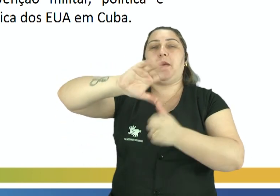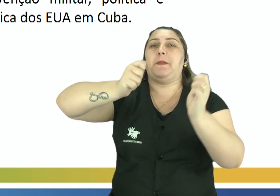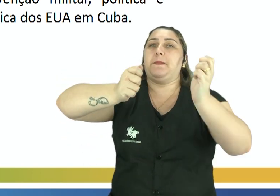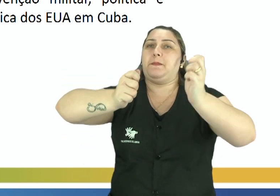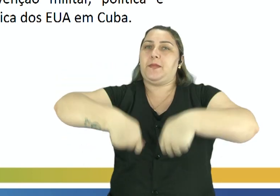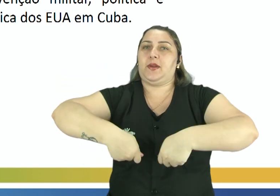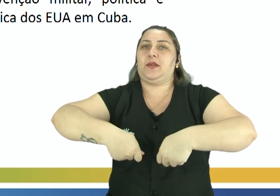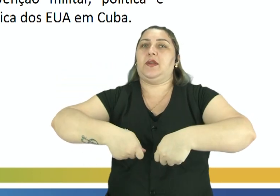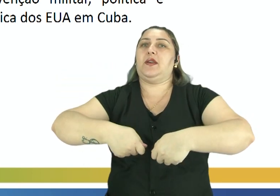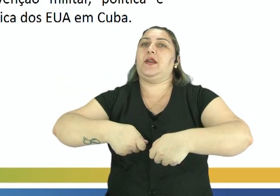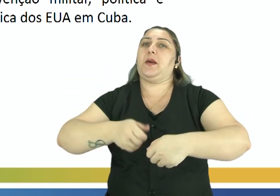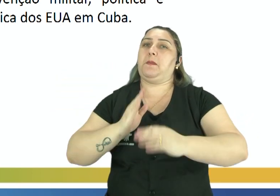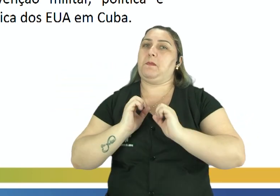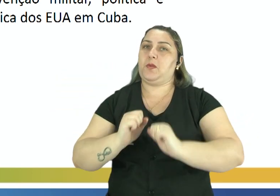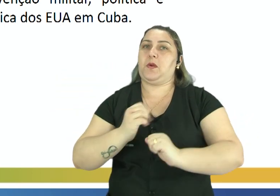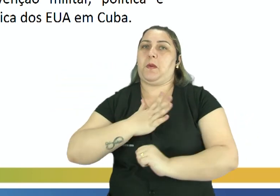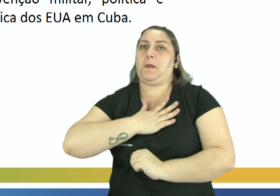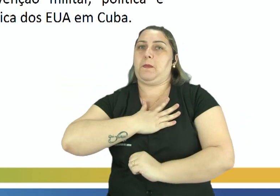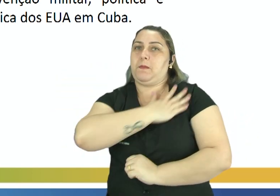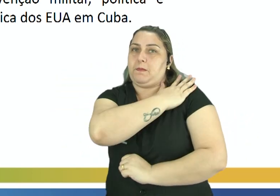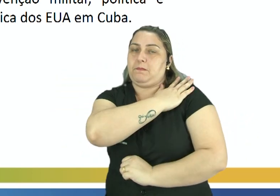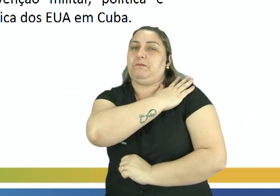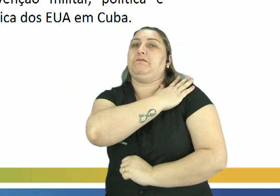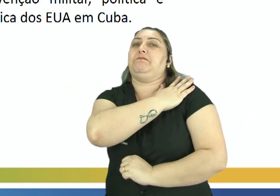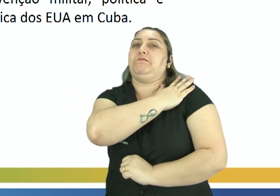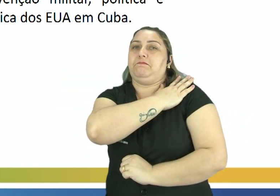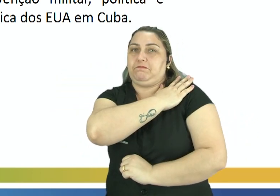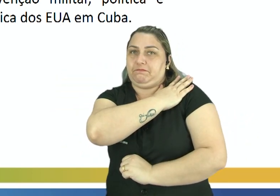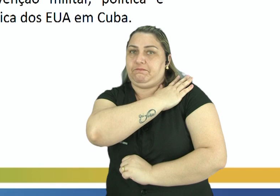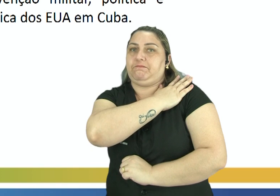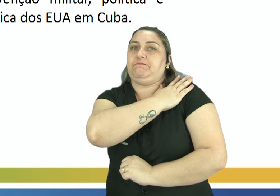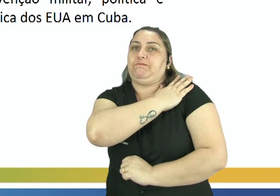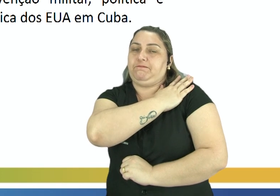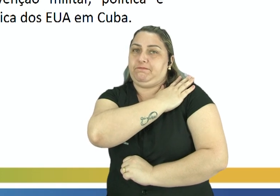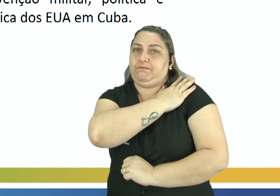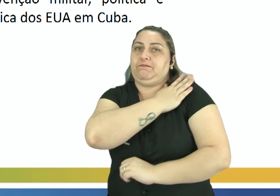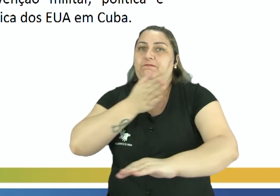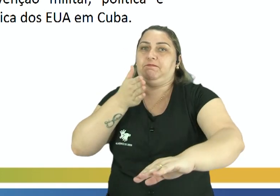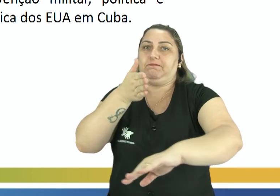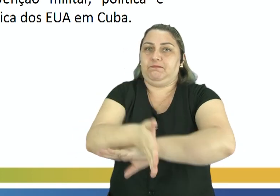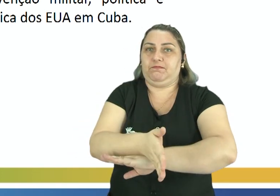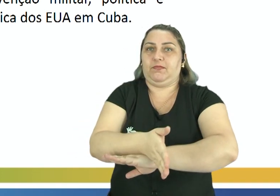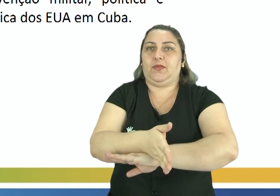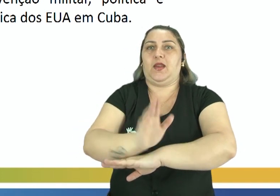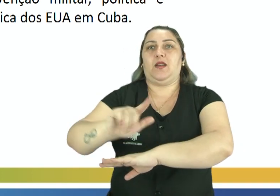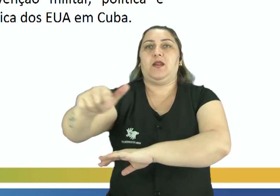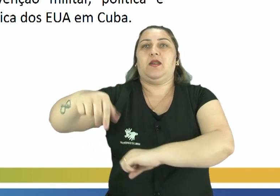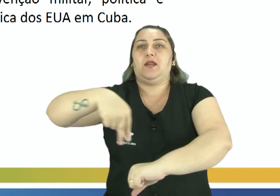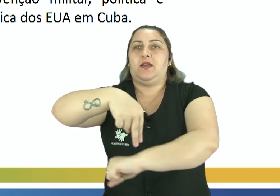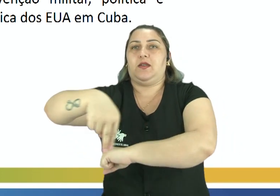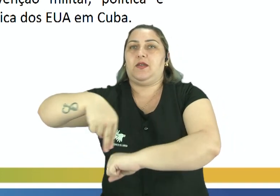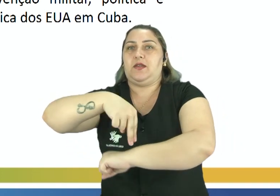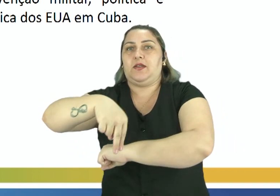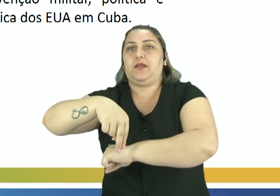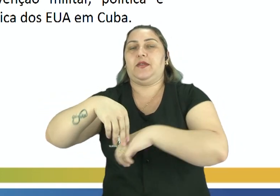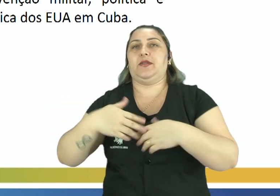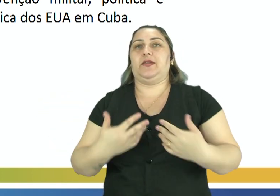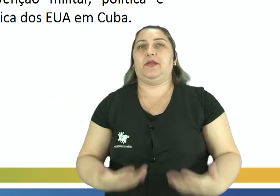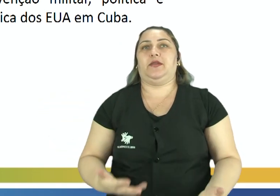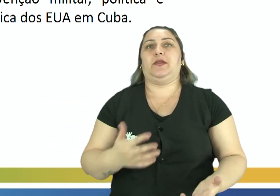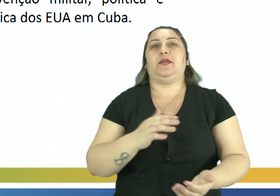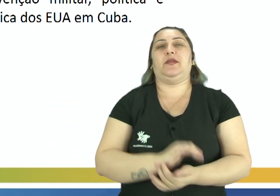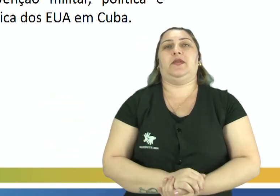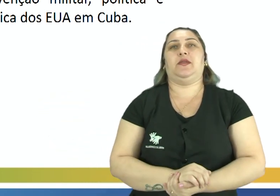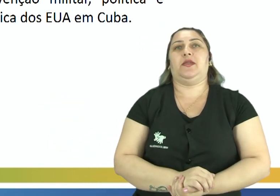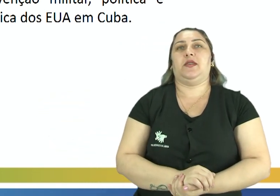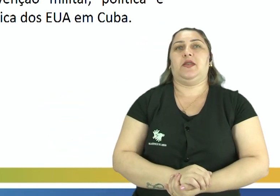a intervenção militar. Vejam só que situação, né? Uma intervenção militar, que isso para qualquer nação é uma afronta, não é verdade?